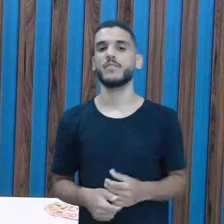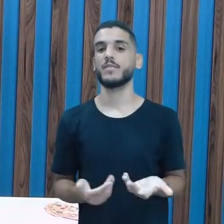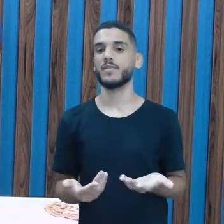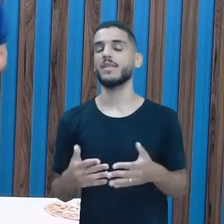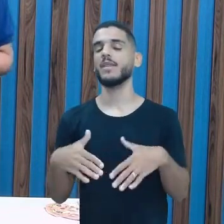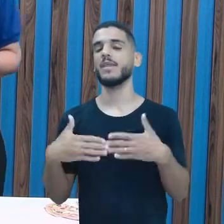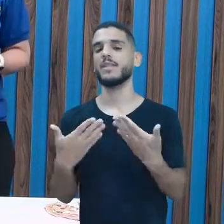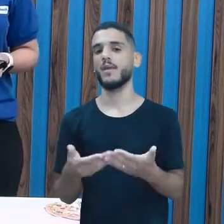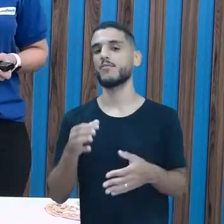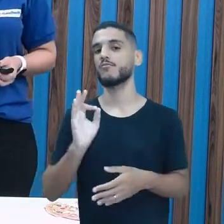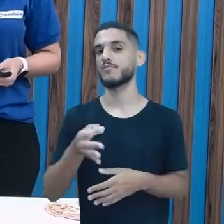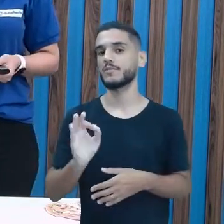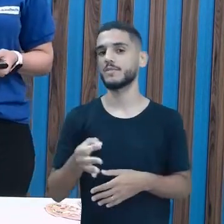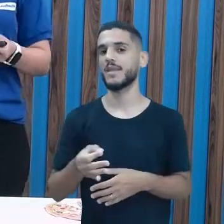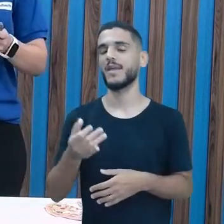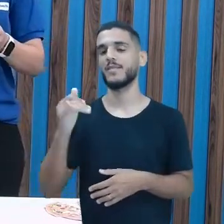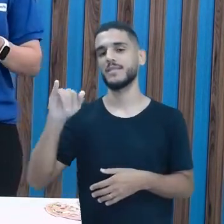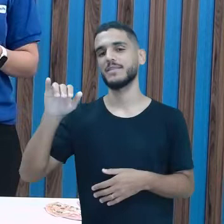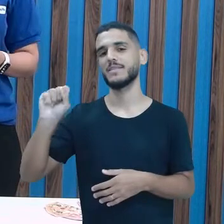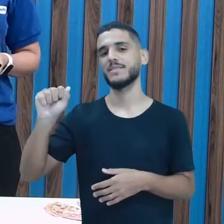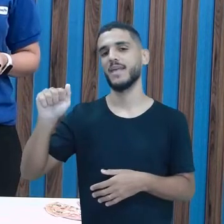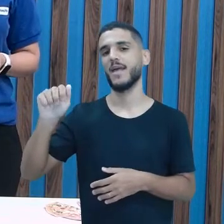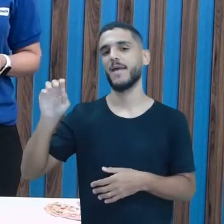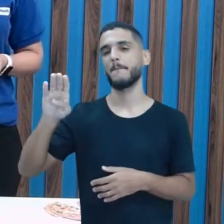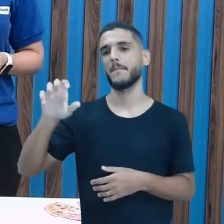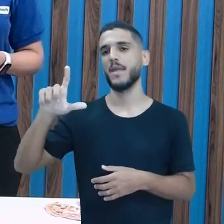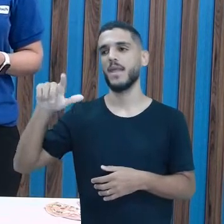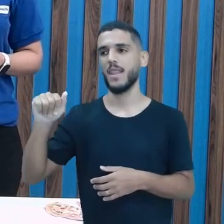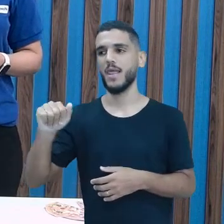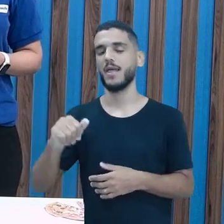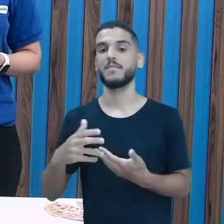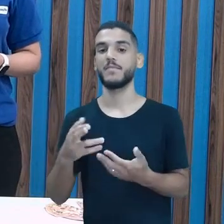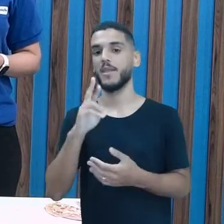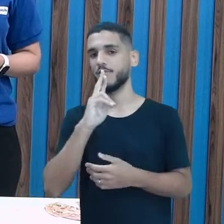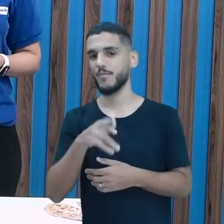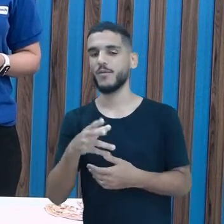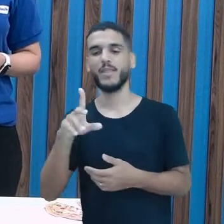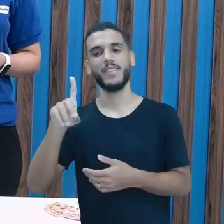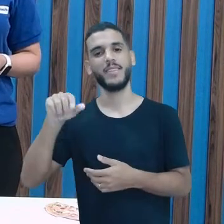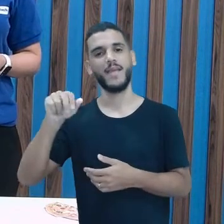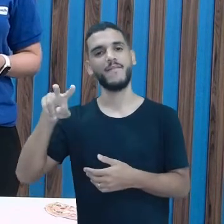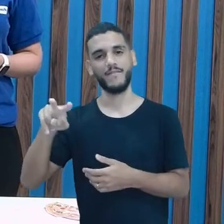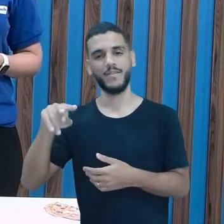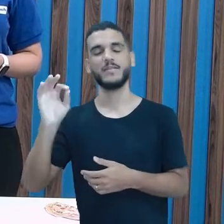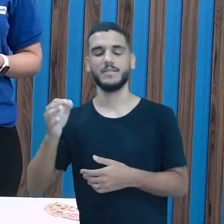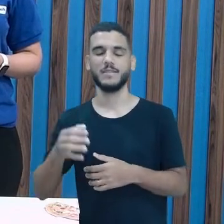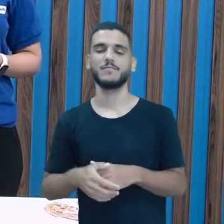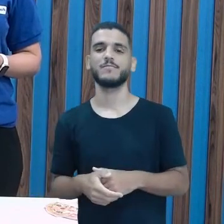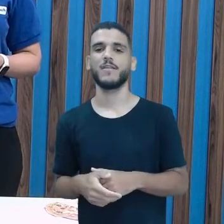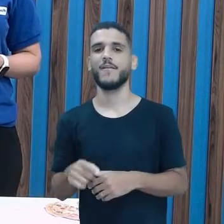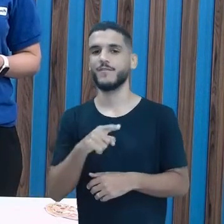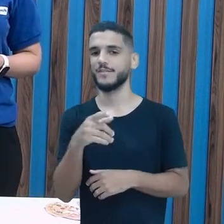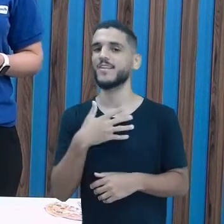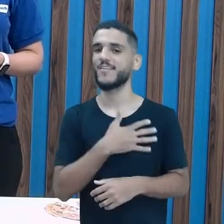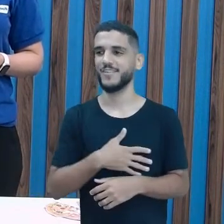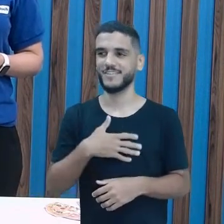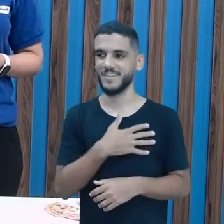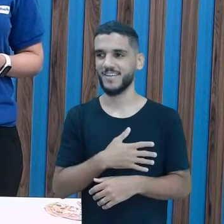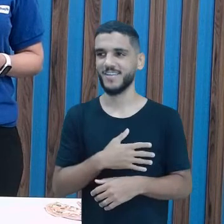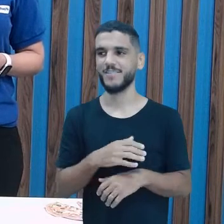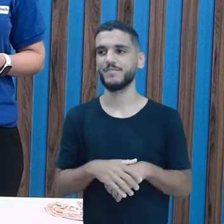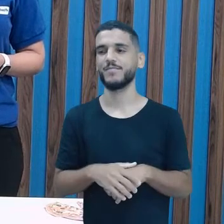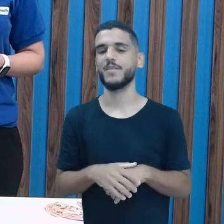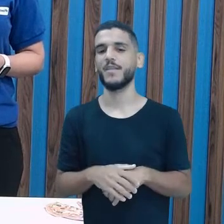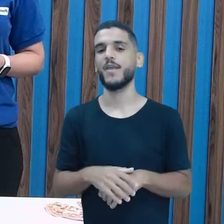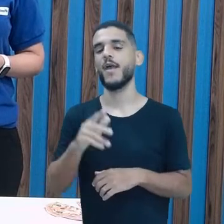aí, Isabela, você que chegou à resposta de Davi, né? Parabéns. Entenderam? Gostaram desse probleminha? Então,